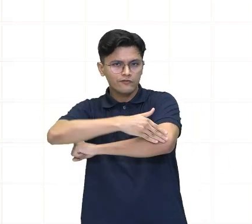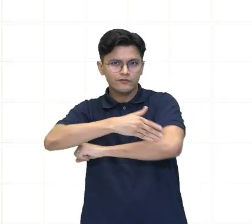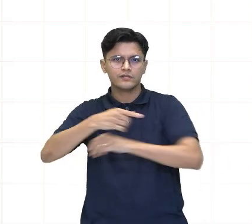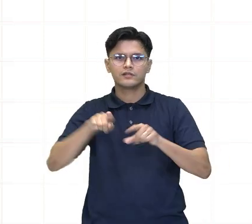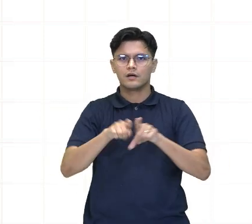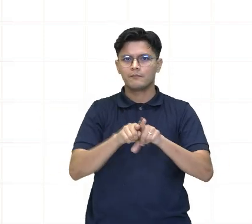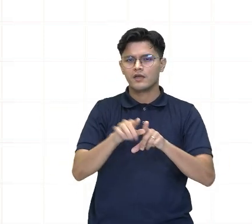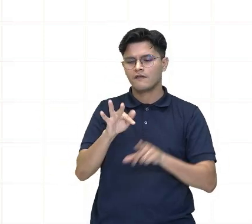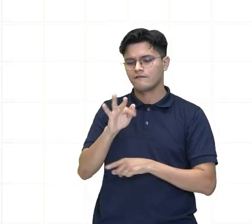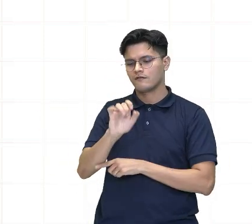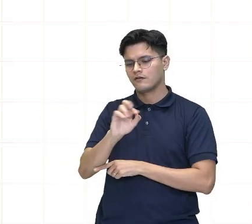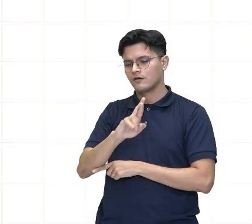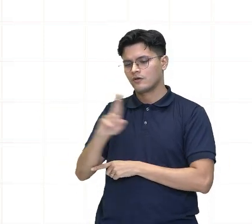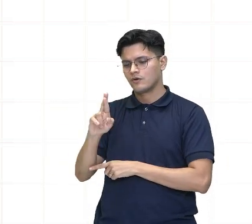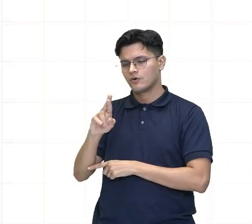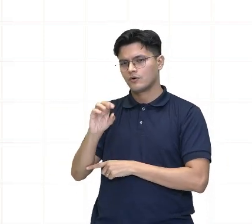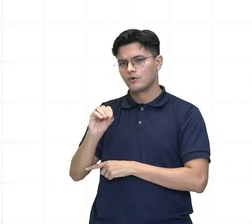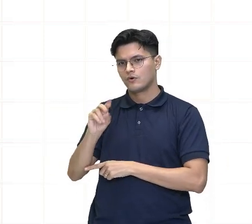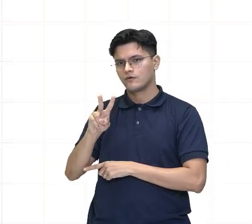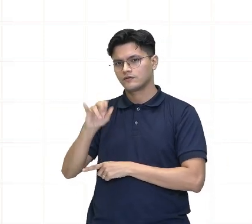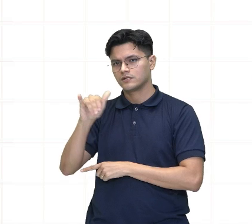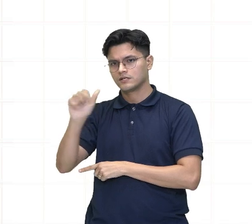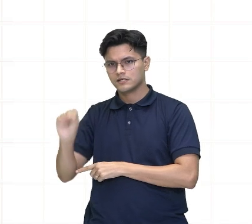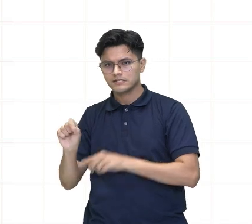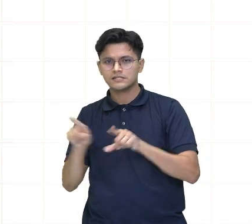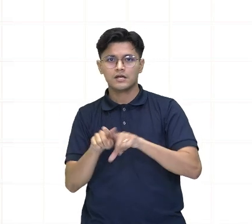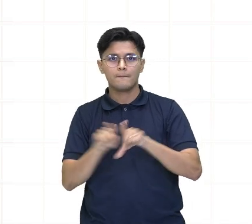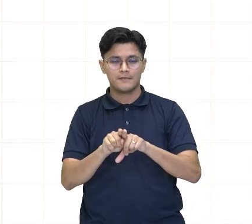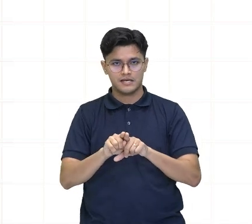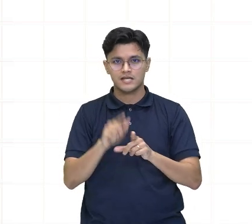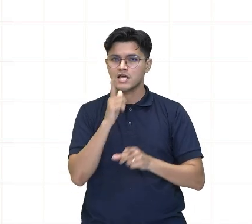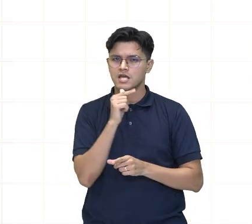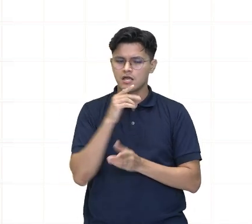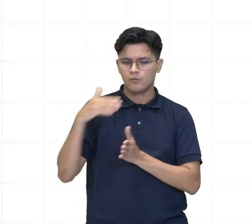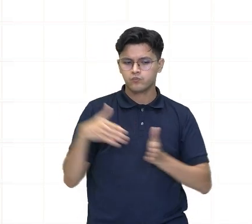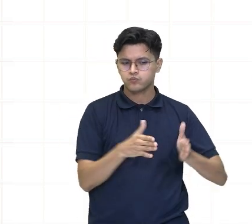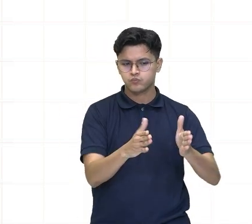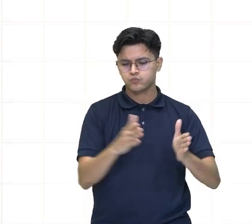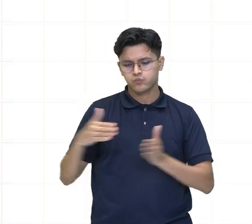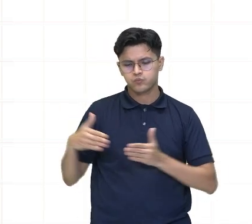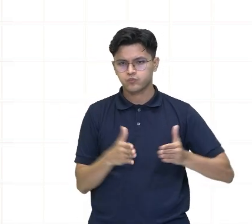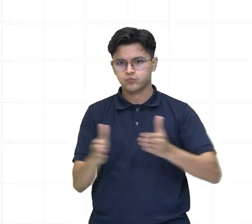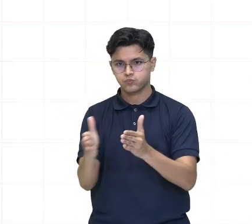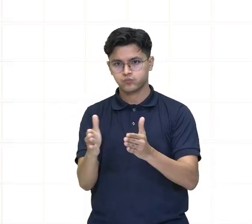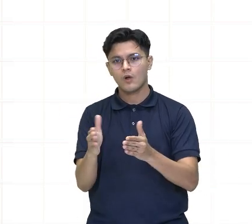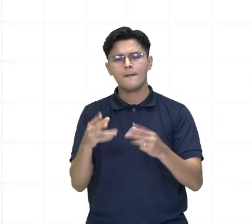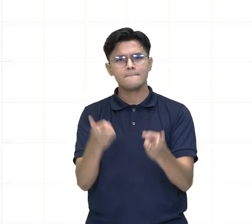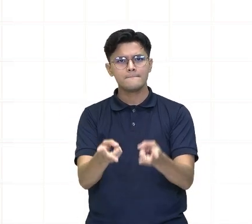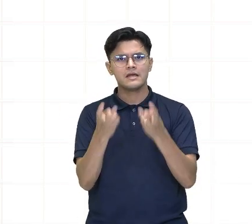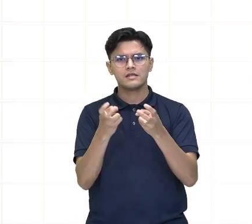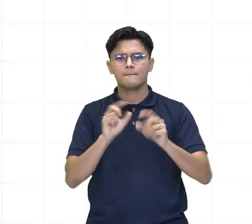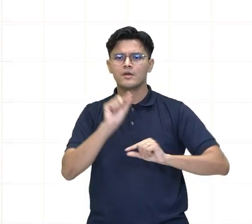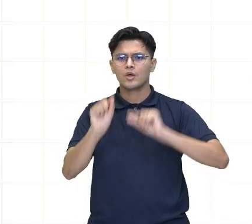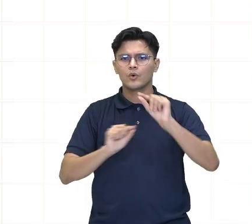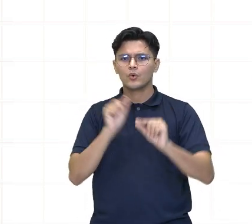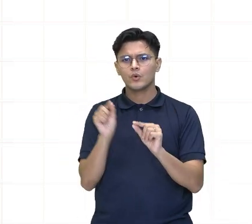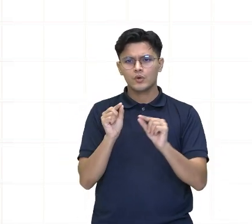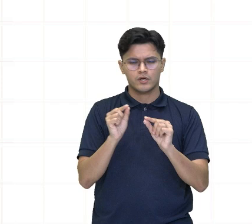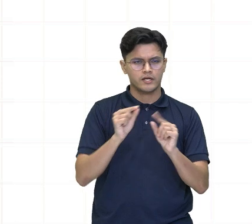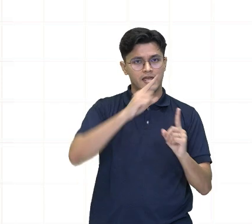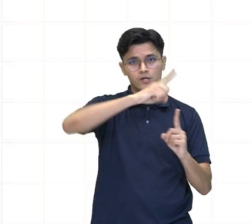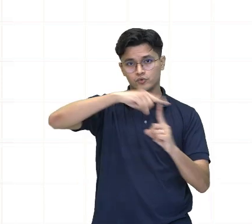as hidrovias, e aí nós vamos perceber que essa concentração desse modal, desses tipos